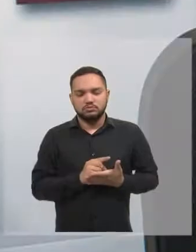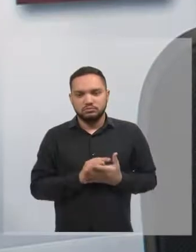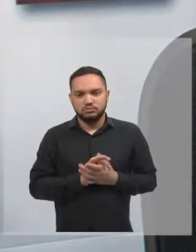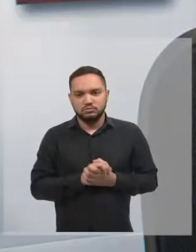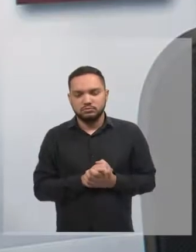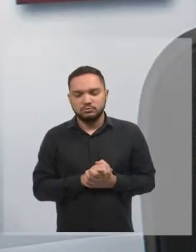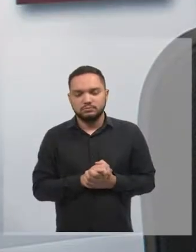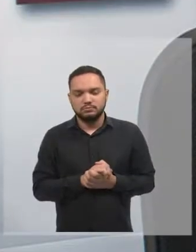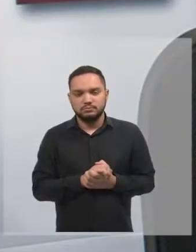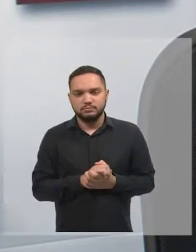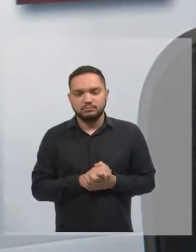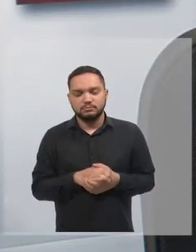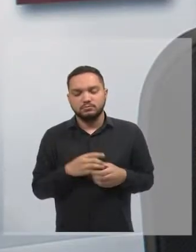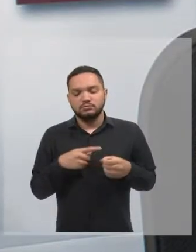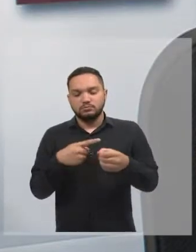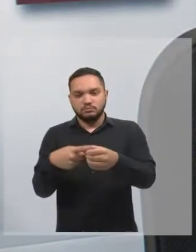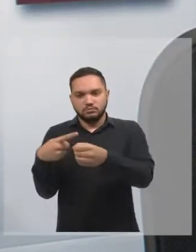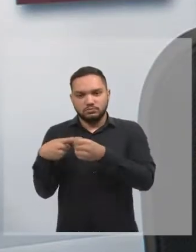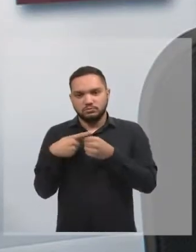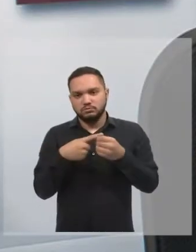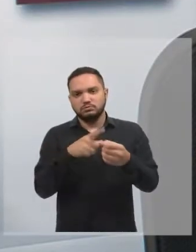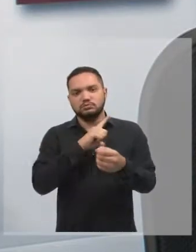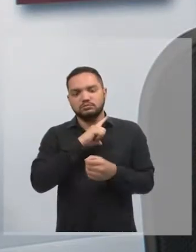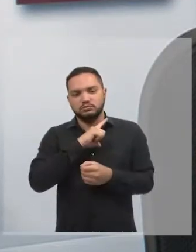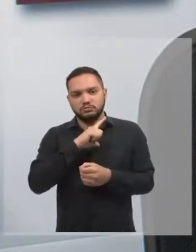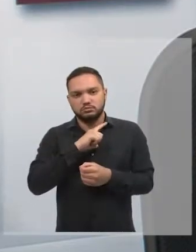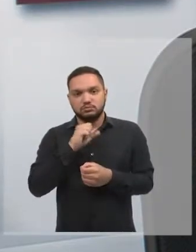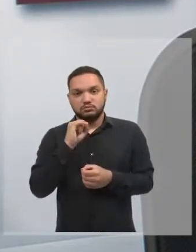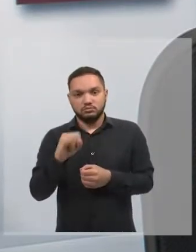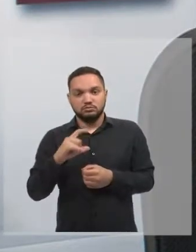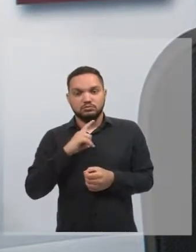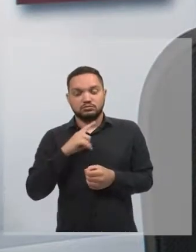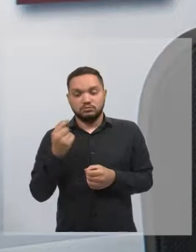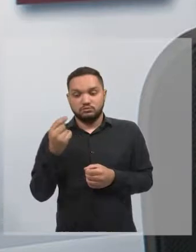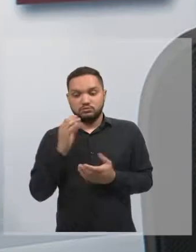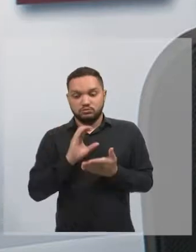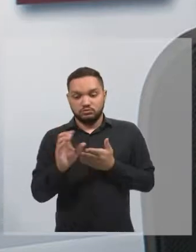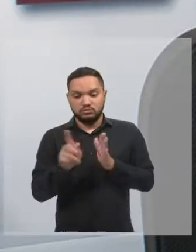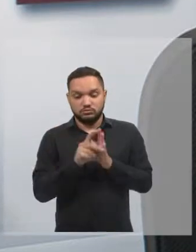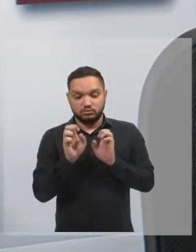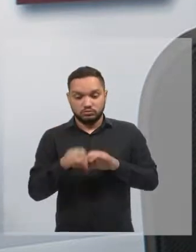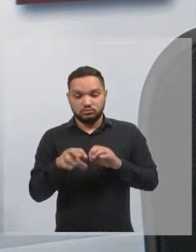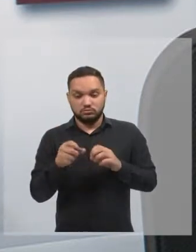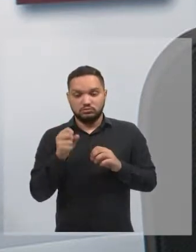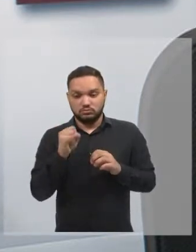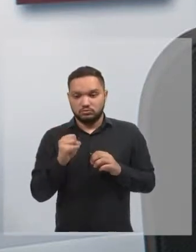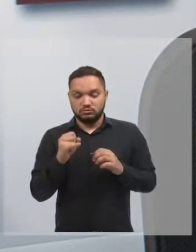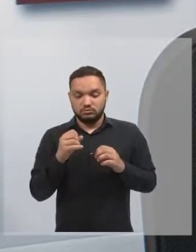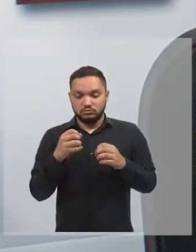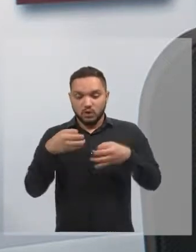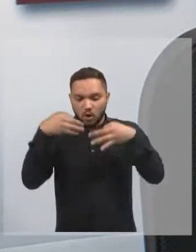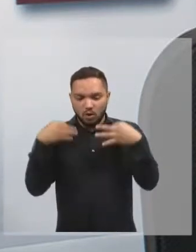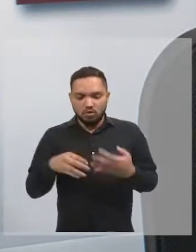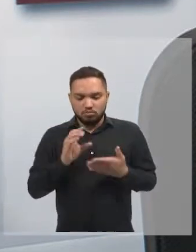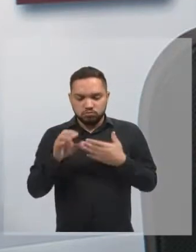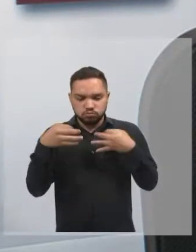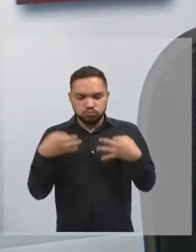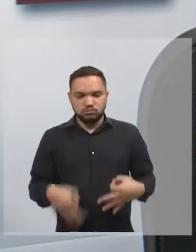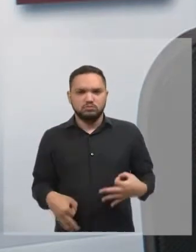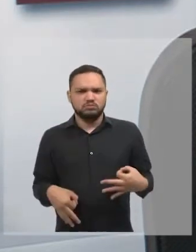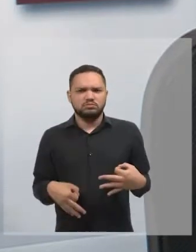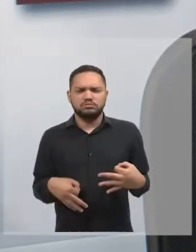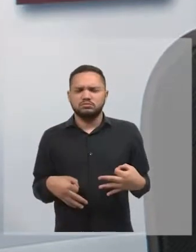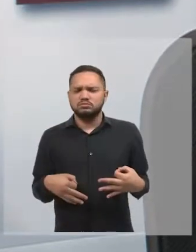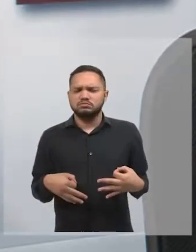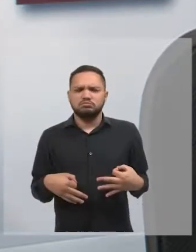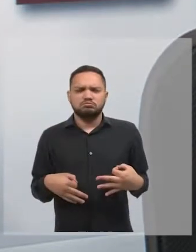É corrupção. Nos municípios, nós sabemos que se o dinheiro da área de saúde e educação for gastado corretamente, Paulo, pelo